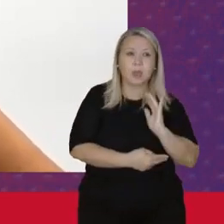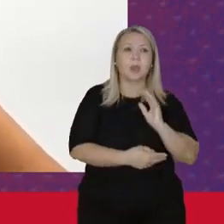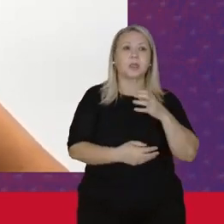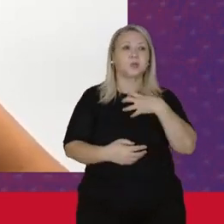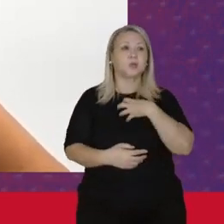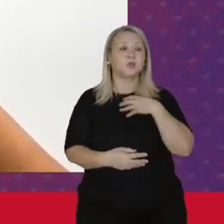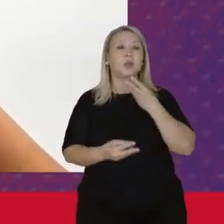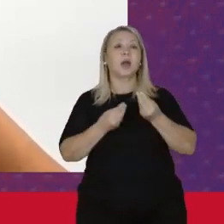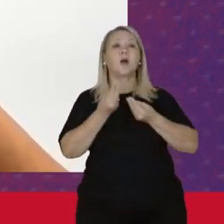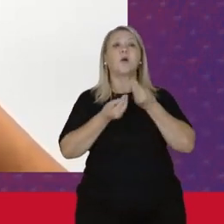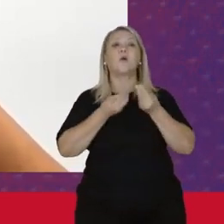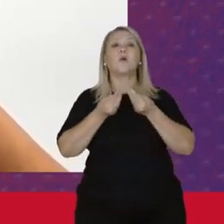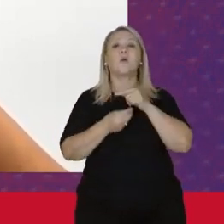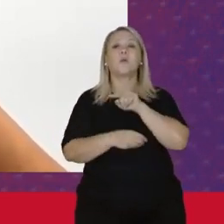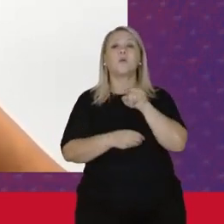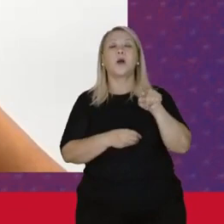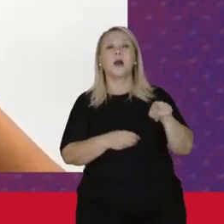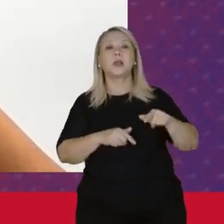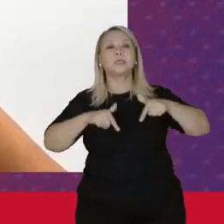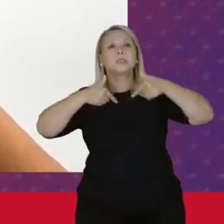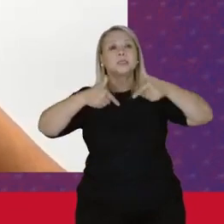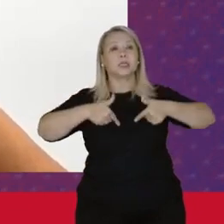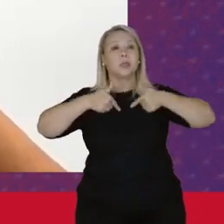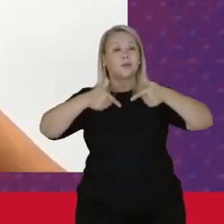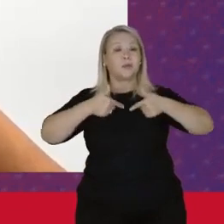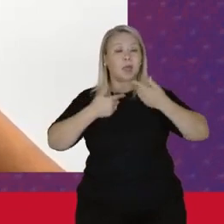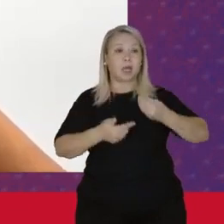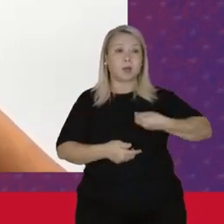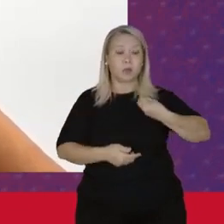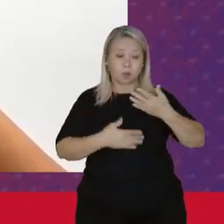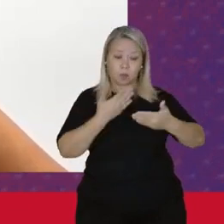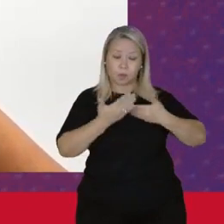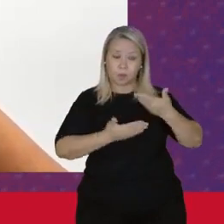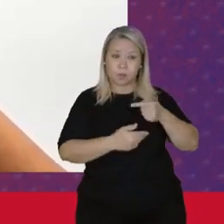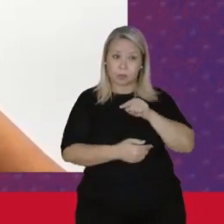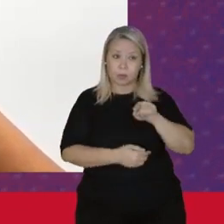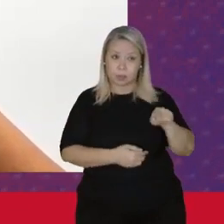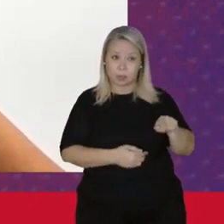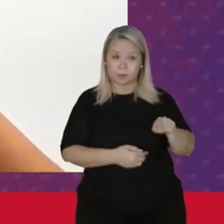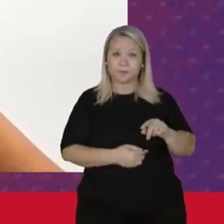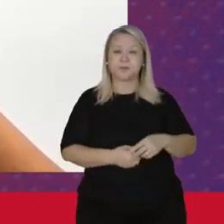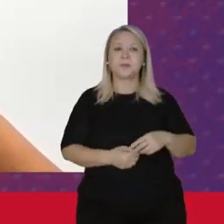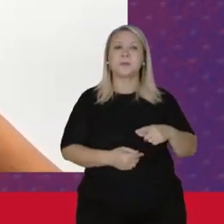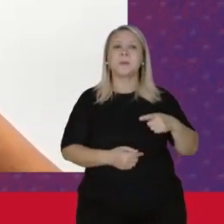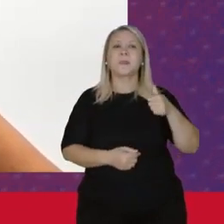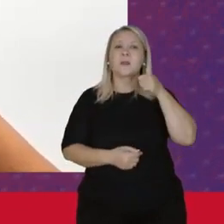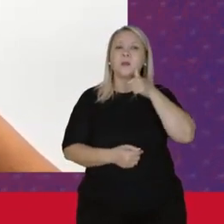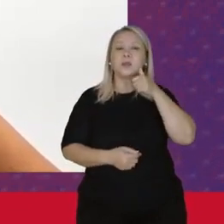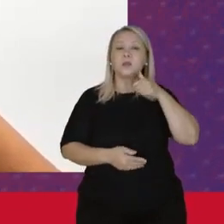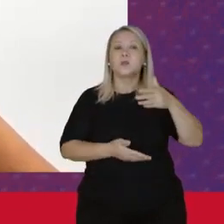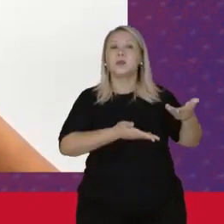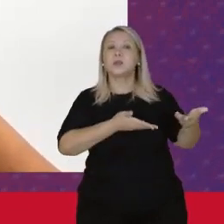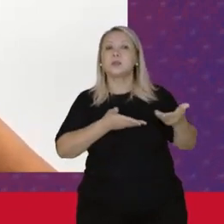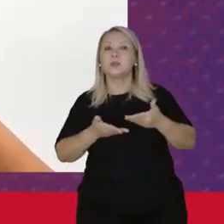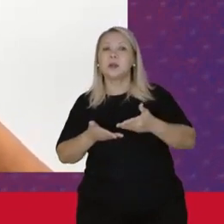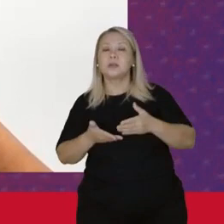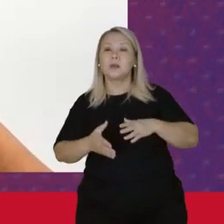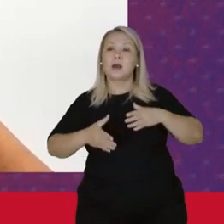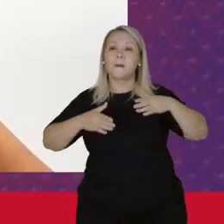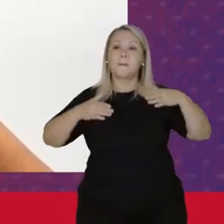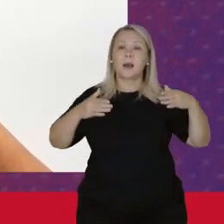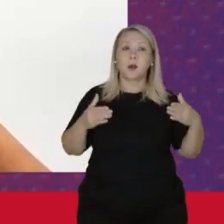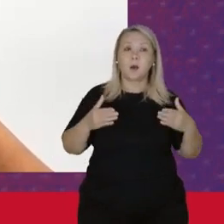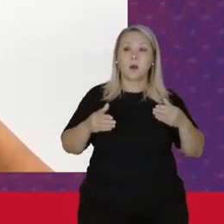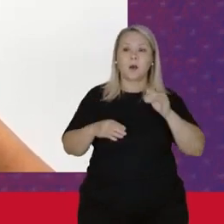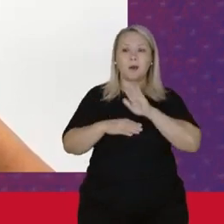forma como elas enfrentam e elas vivenciam isso. E são as mulheres as que trazem a maior